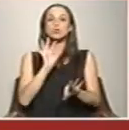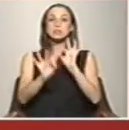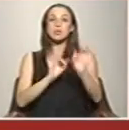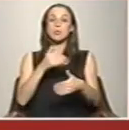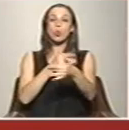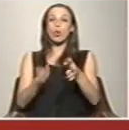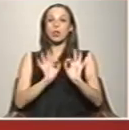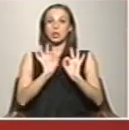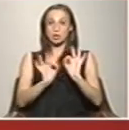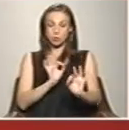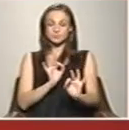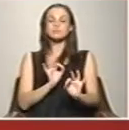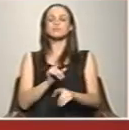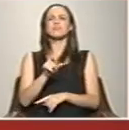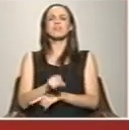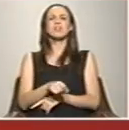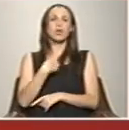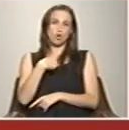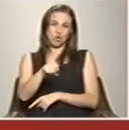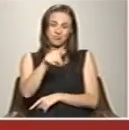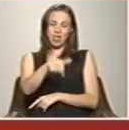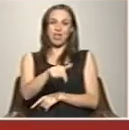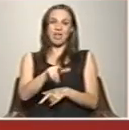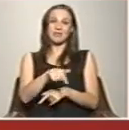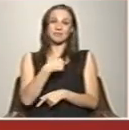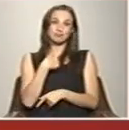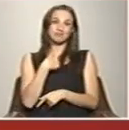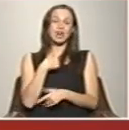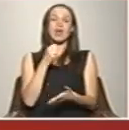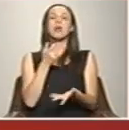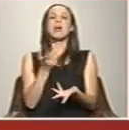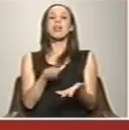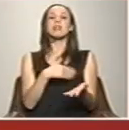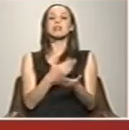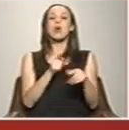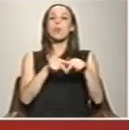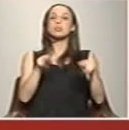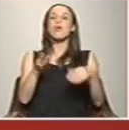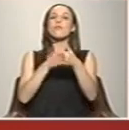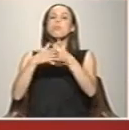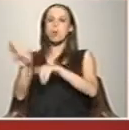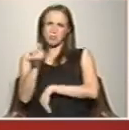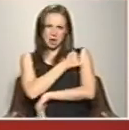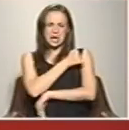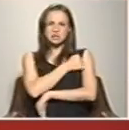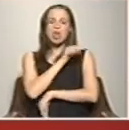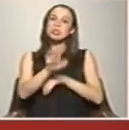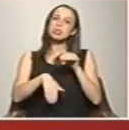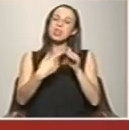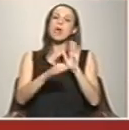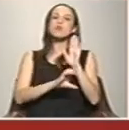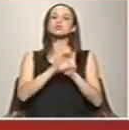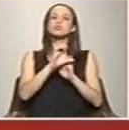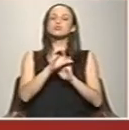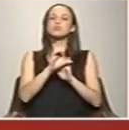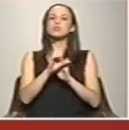é suposto, e é por isso que nós estamos lá, garantir que no momento da alta estão também garantidas as condições para a continuidade de